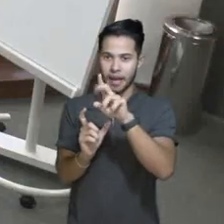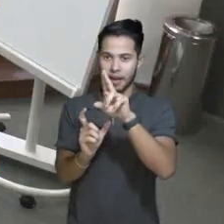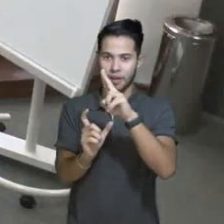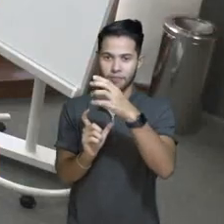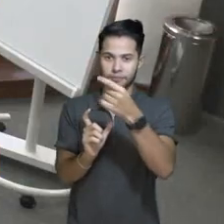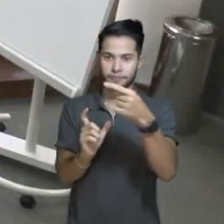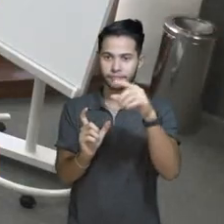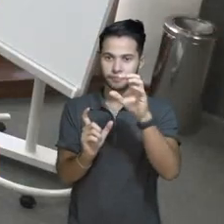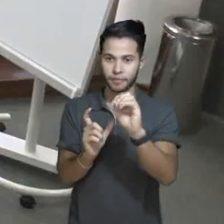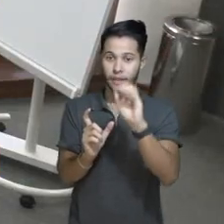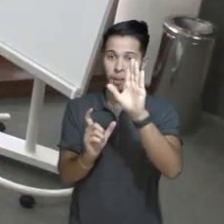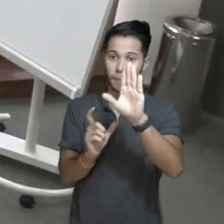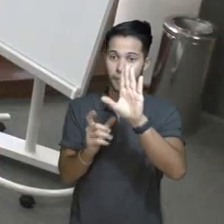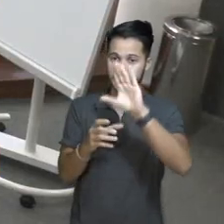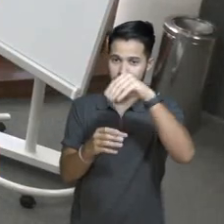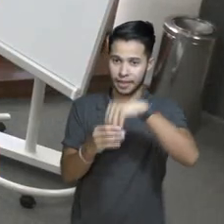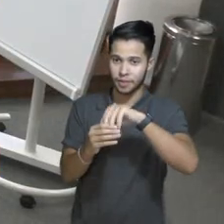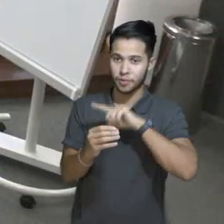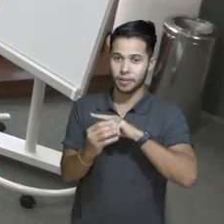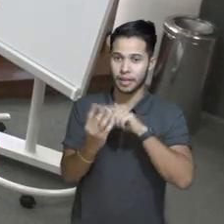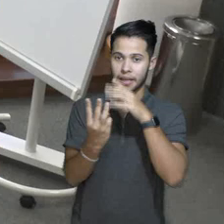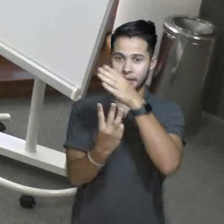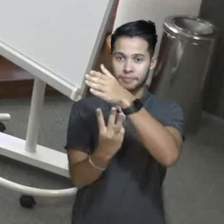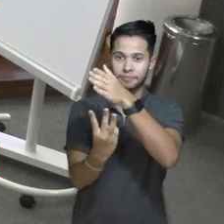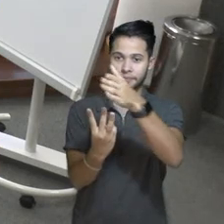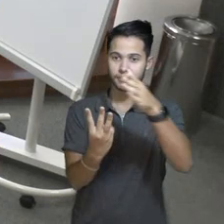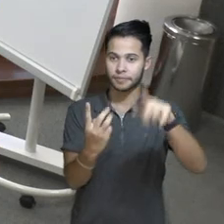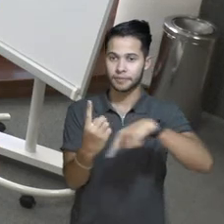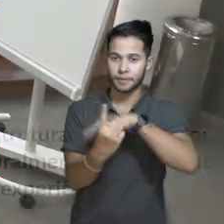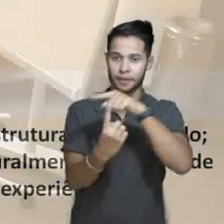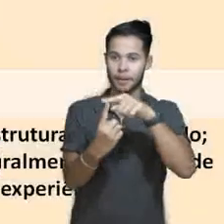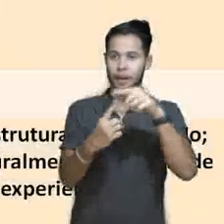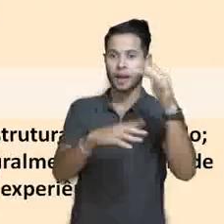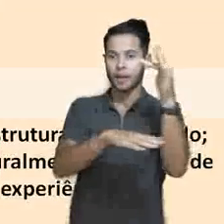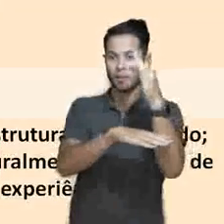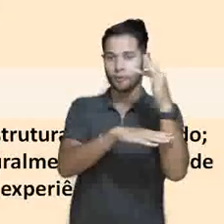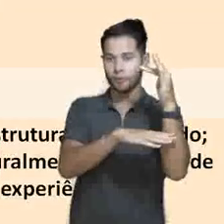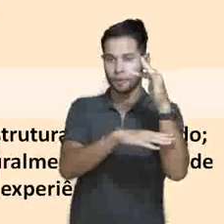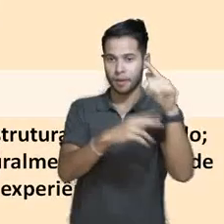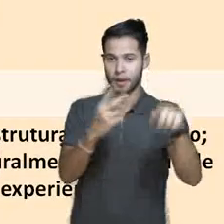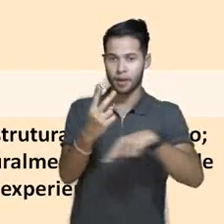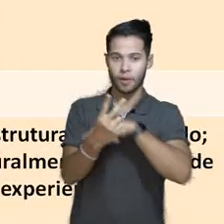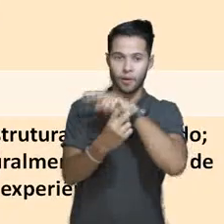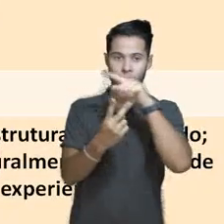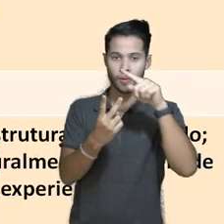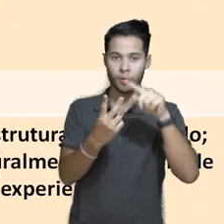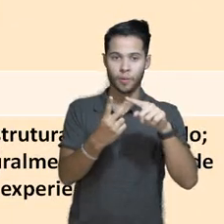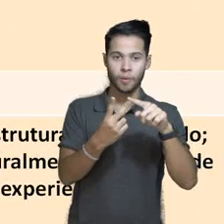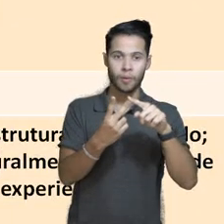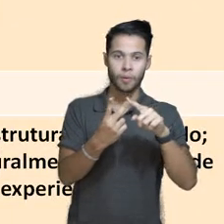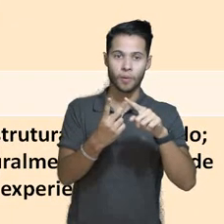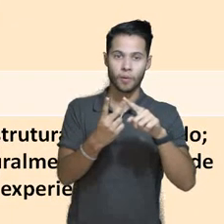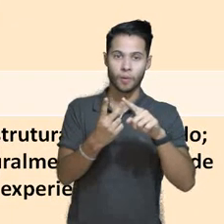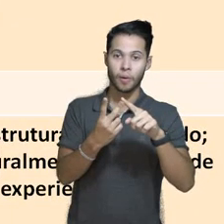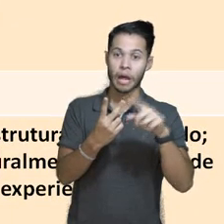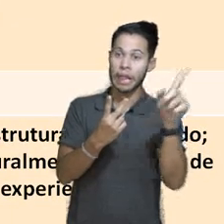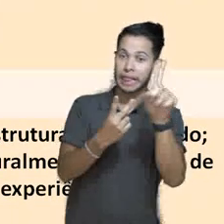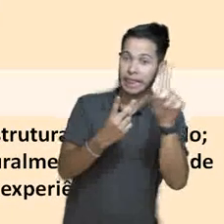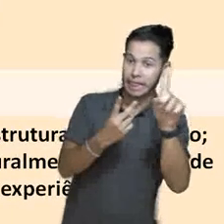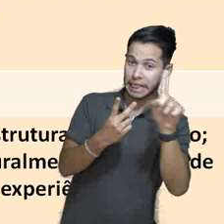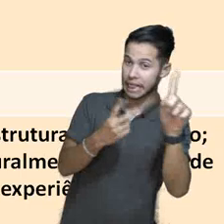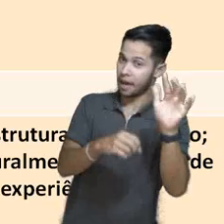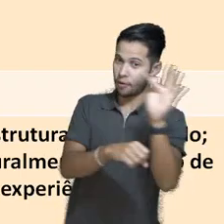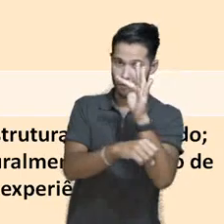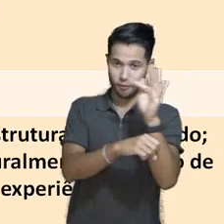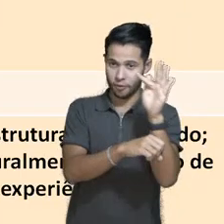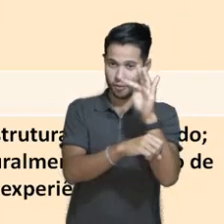dimensões da educação a educação formal a não formal e a informal